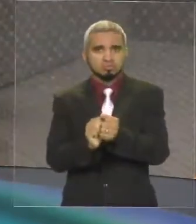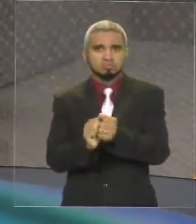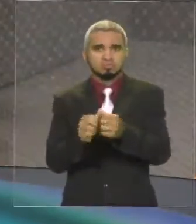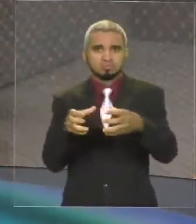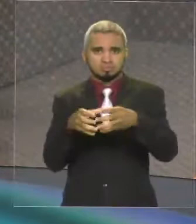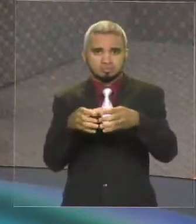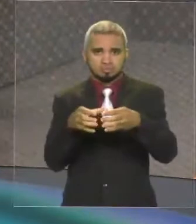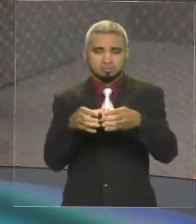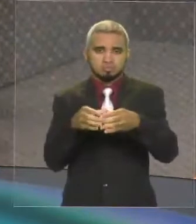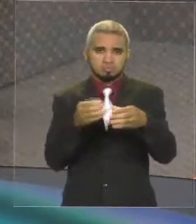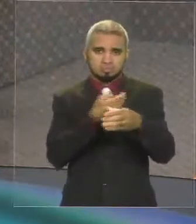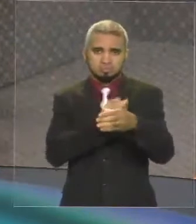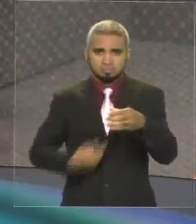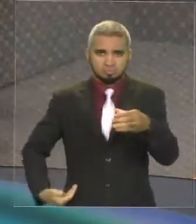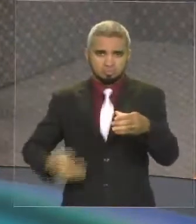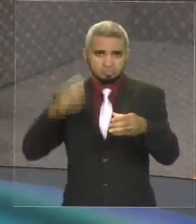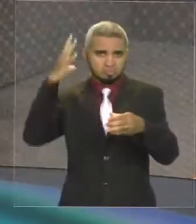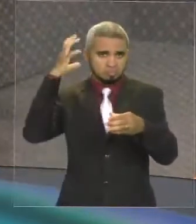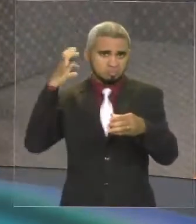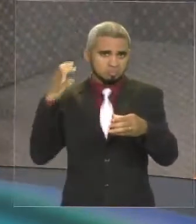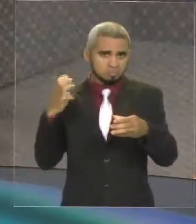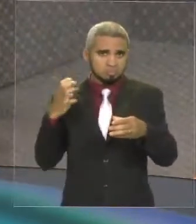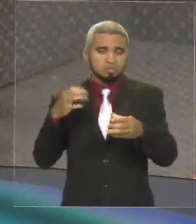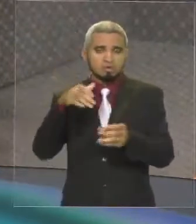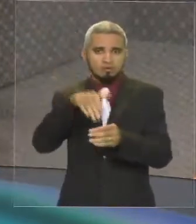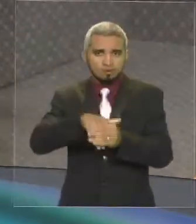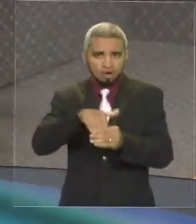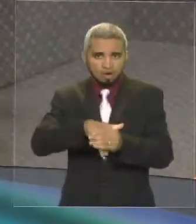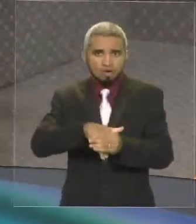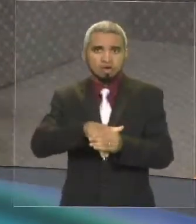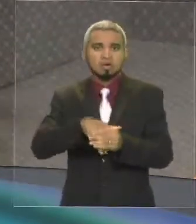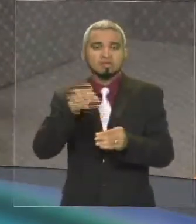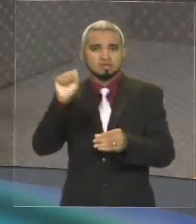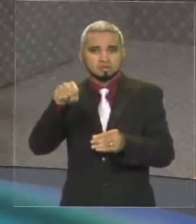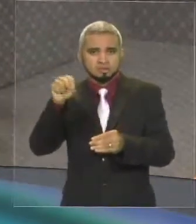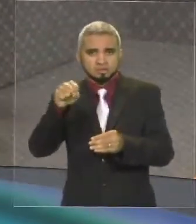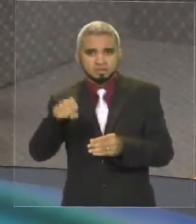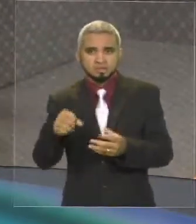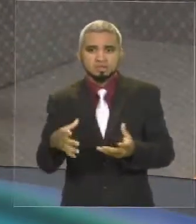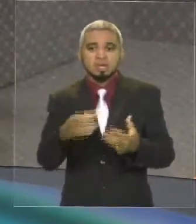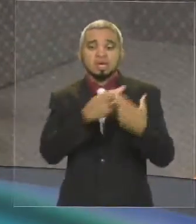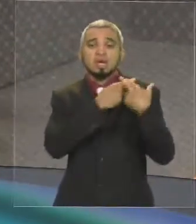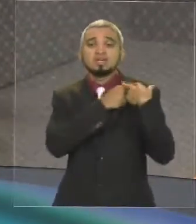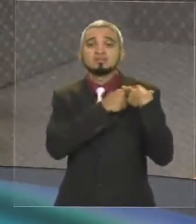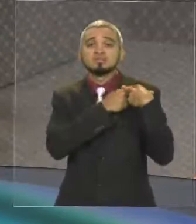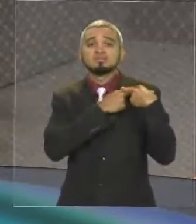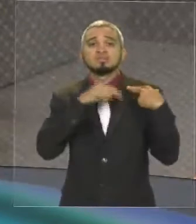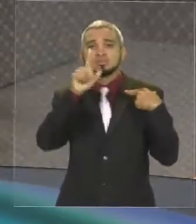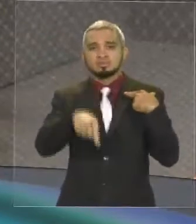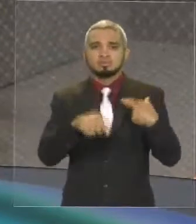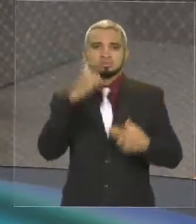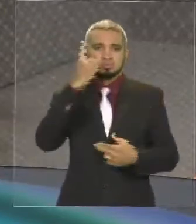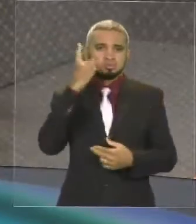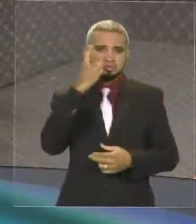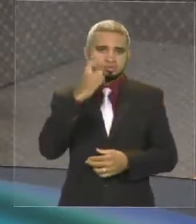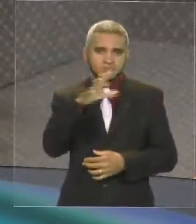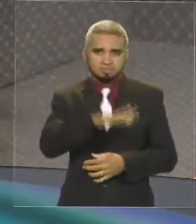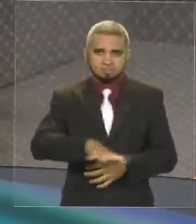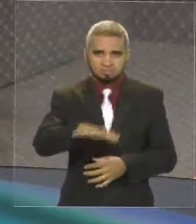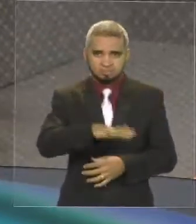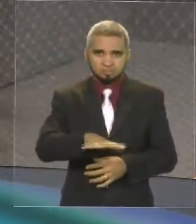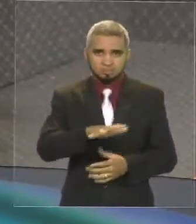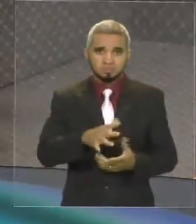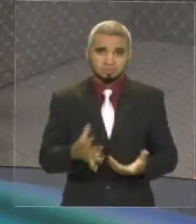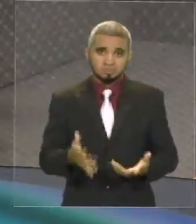eram base do governo Rosiana, que votavam a favor, a responsabilidade maior, a responsabilidade política. E todos aqueles que